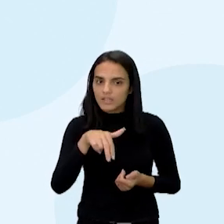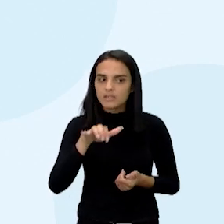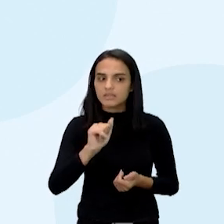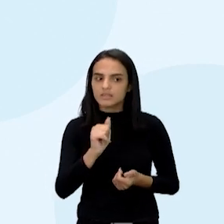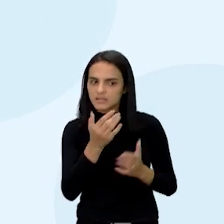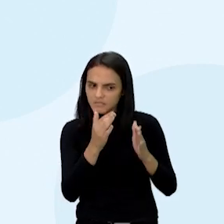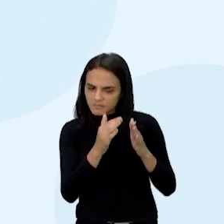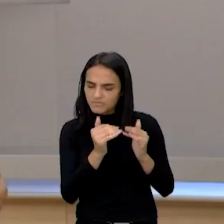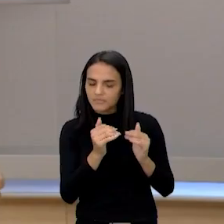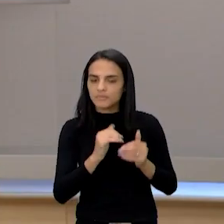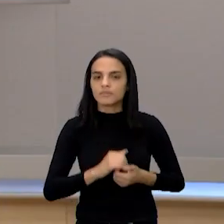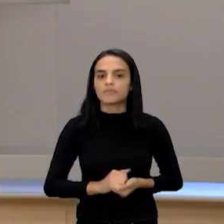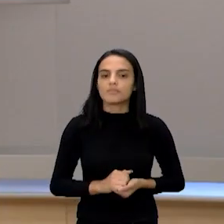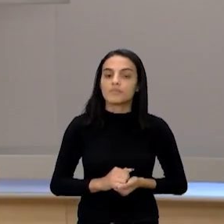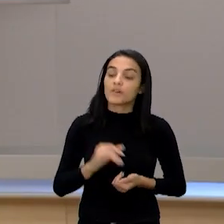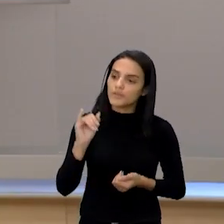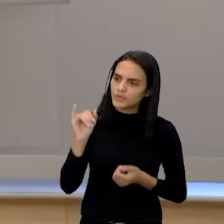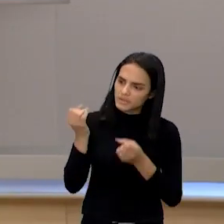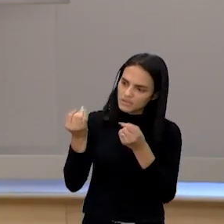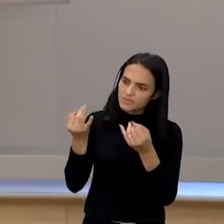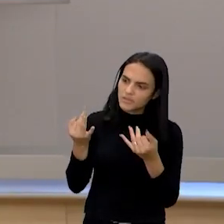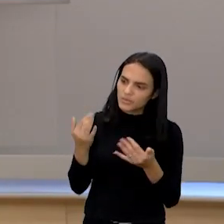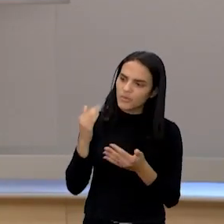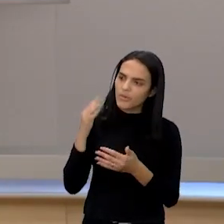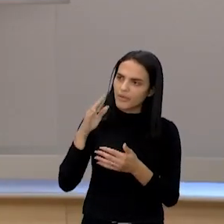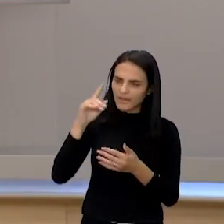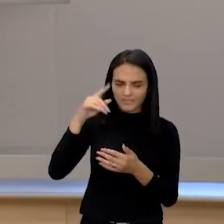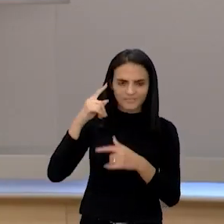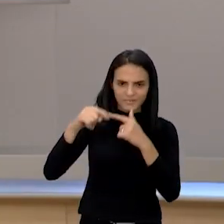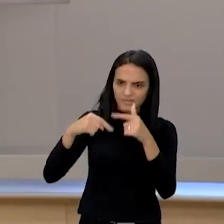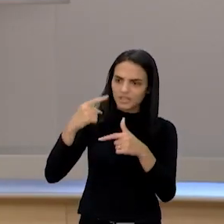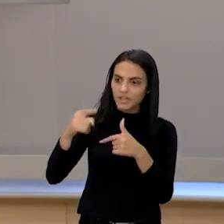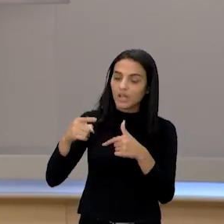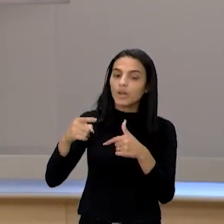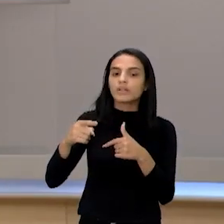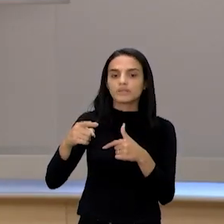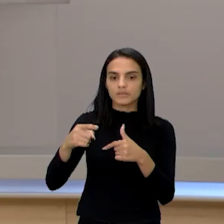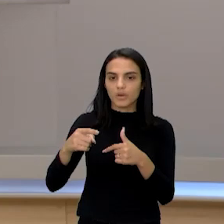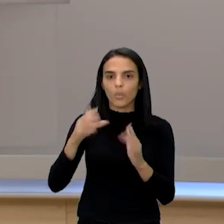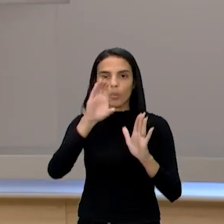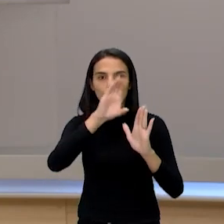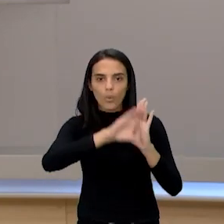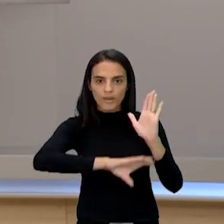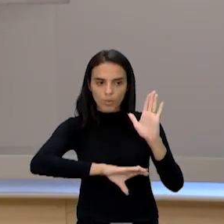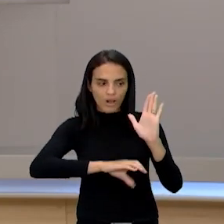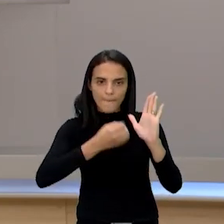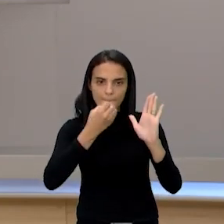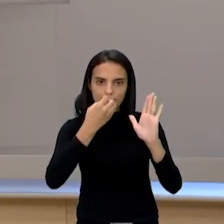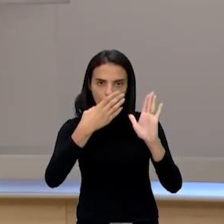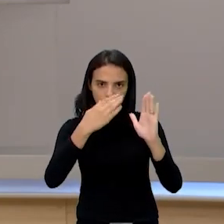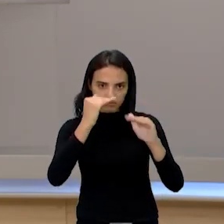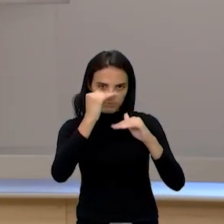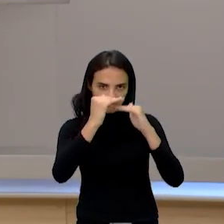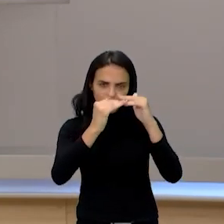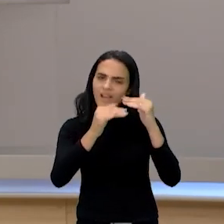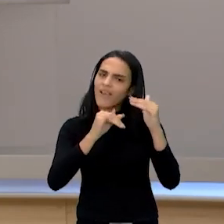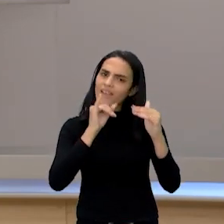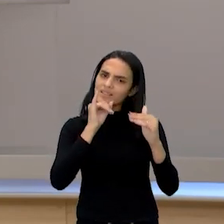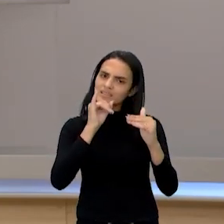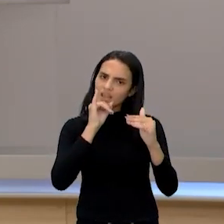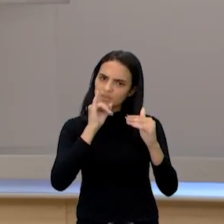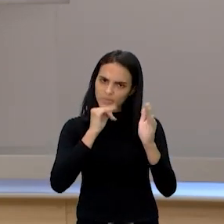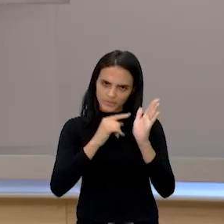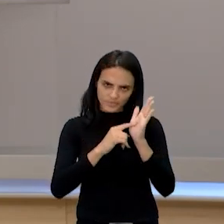Denise, sim, Jefferson. Você cita em diversas vezes o enriquecimento curricular. Será que você podia dar um exemplo para os